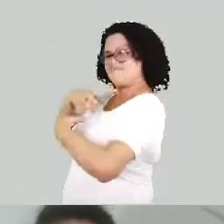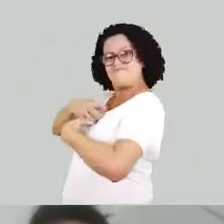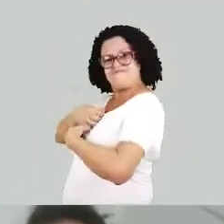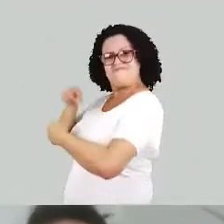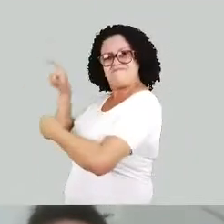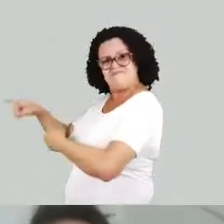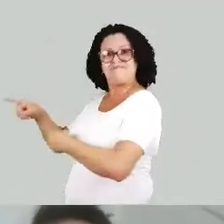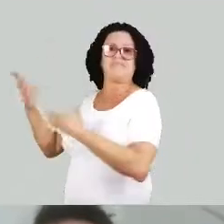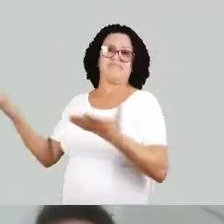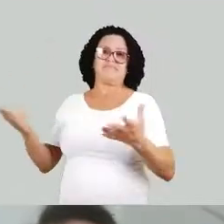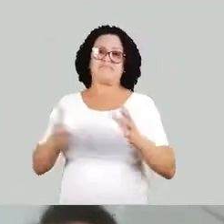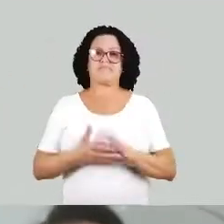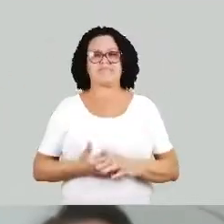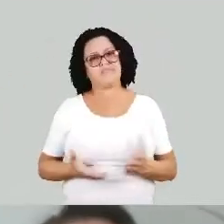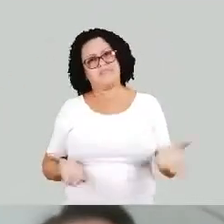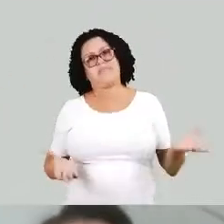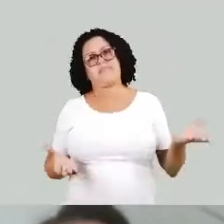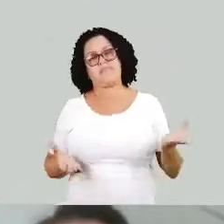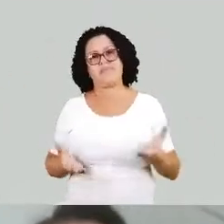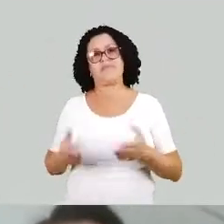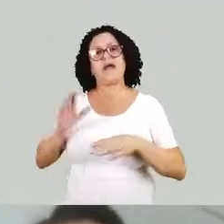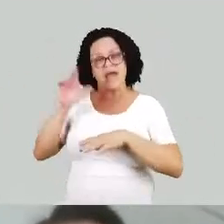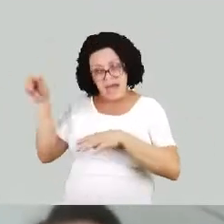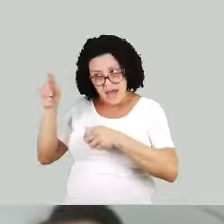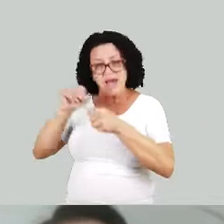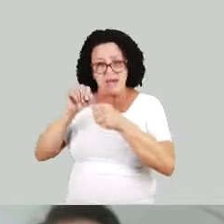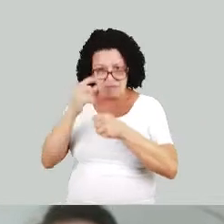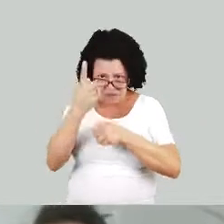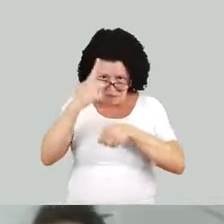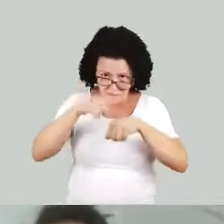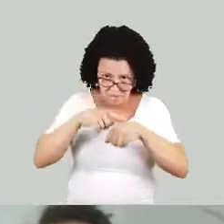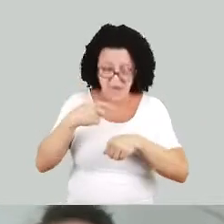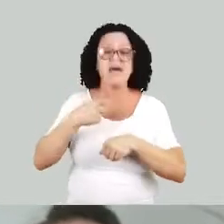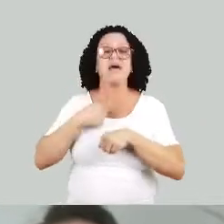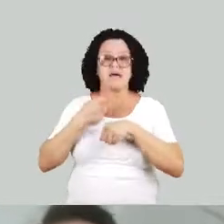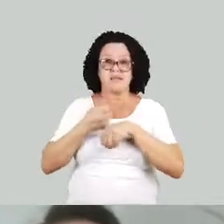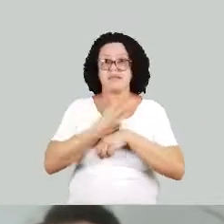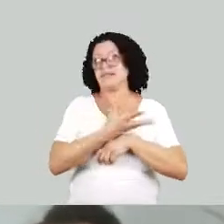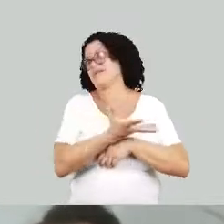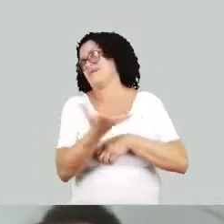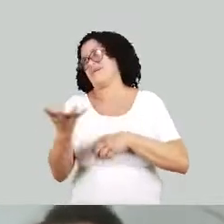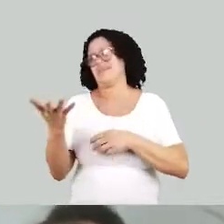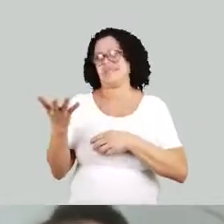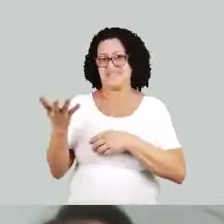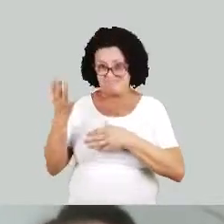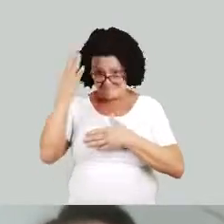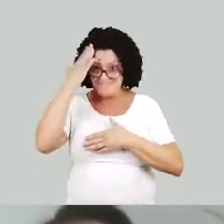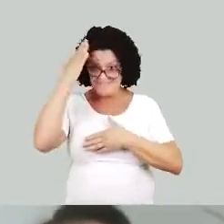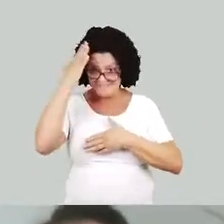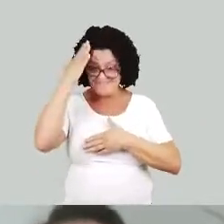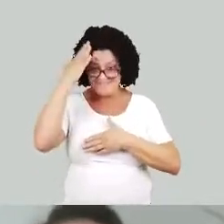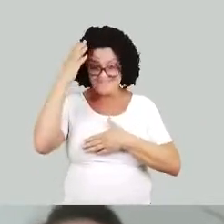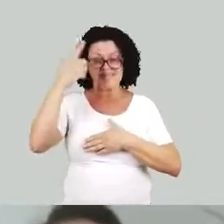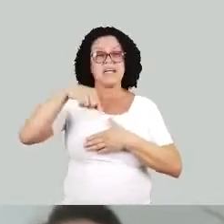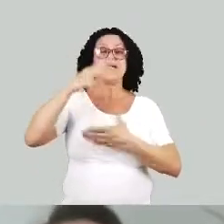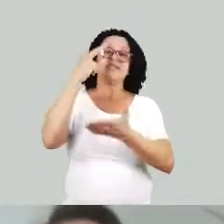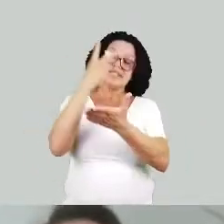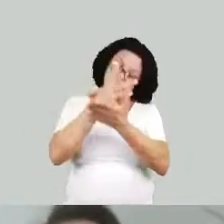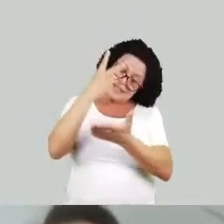mágoa causada por ele. Ora, ele causou uma vez e eu causei infinitas vezes, cada vez que